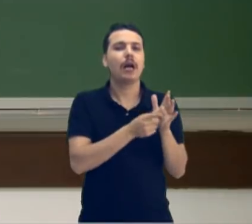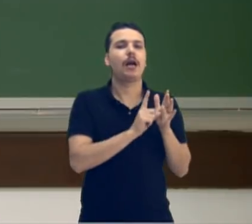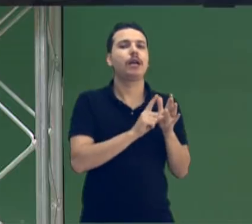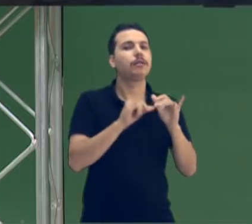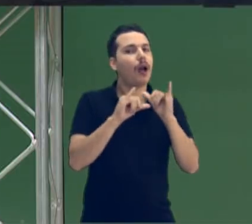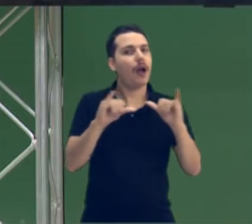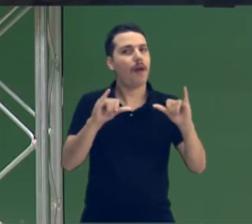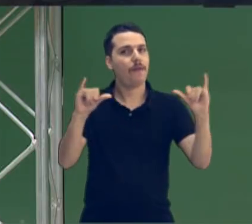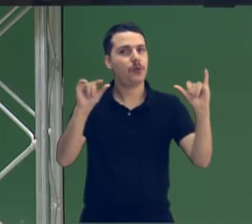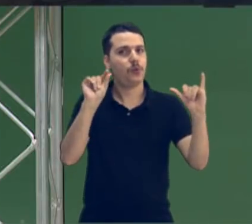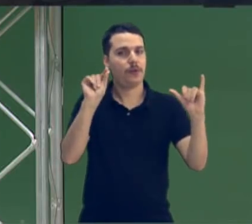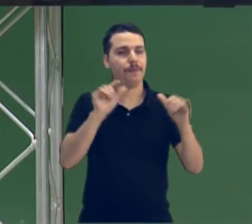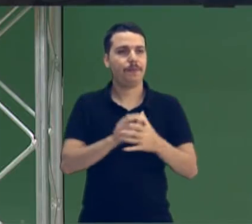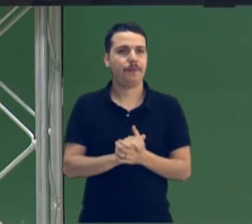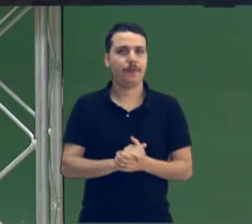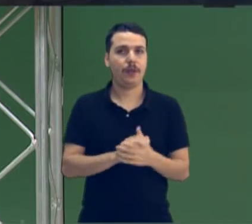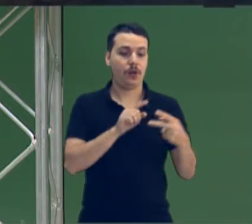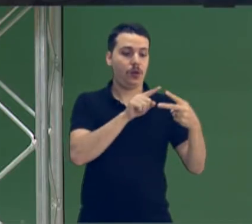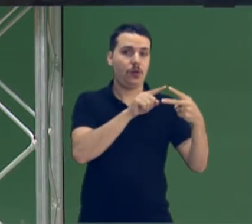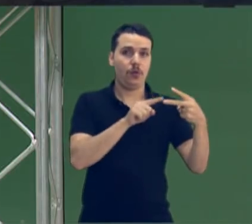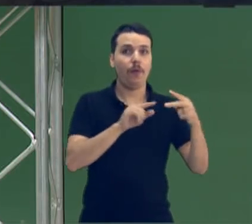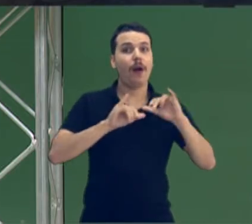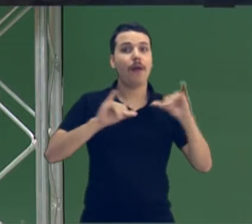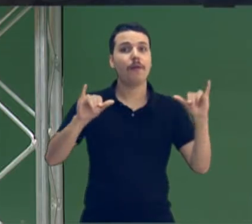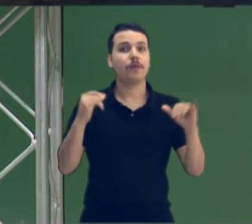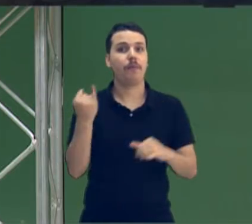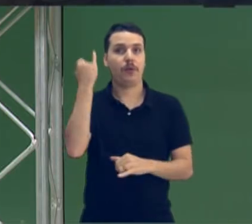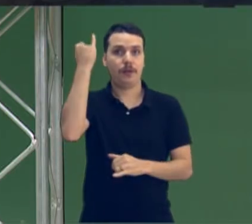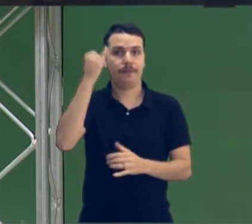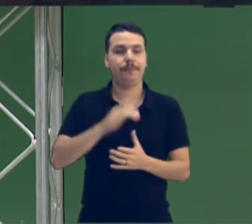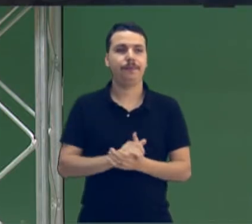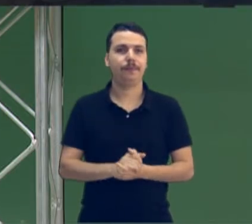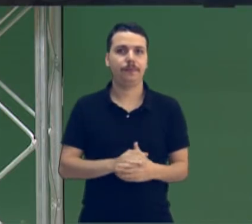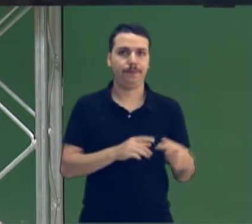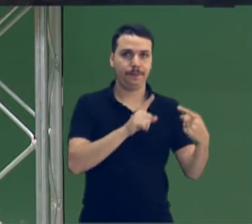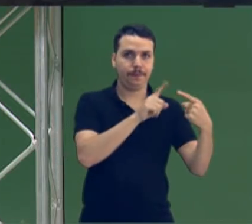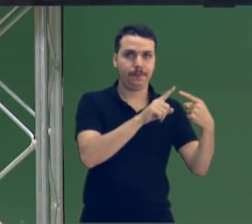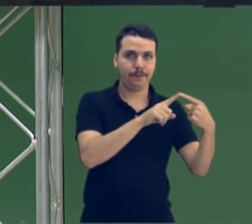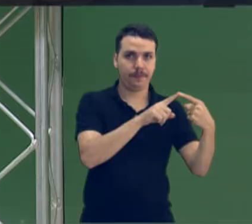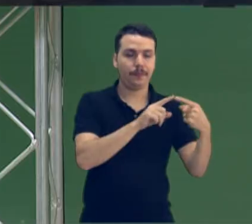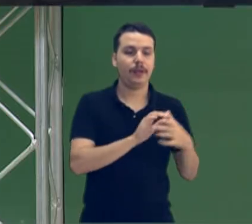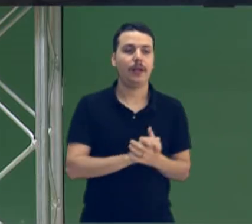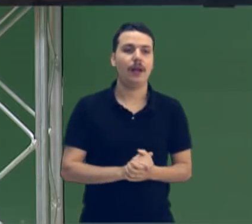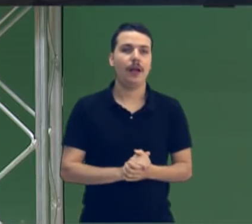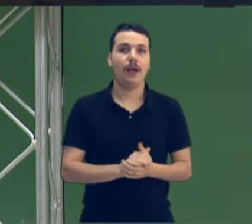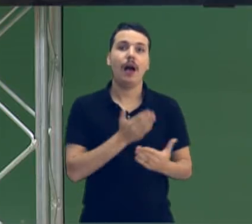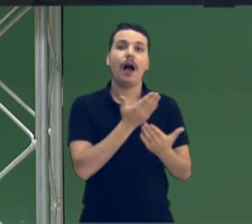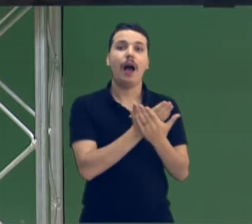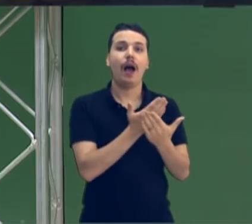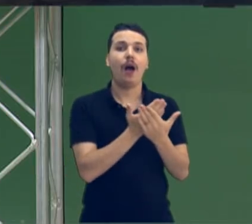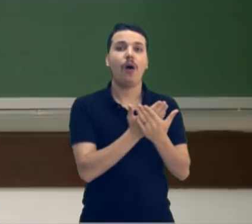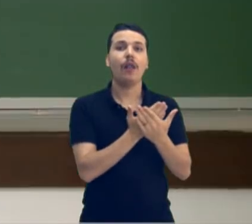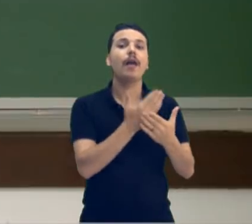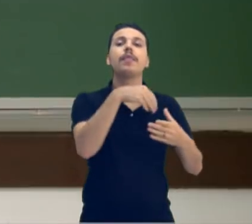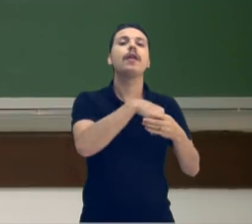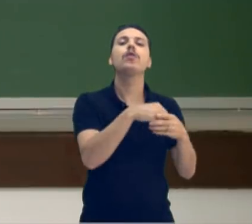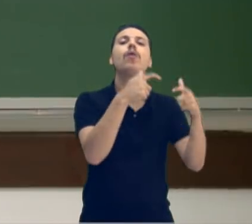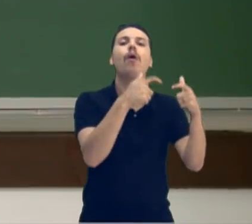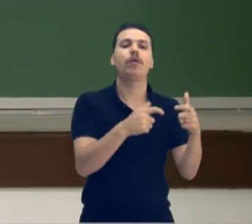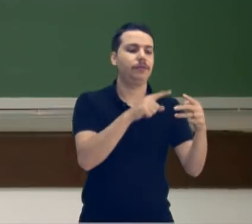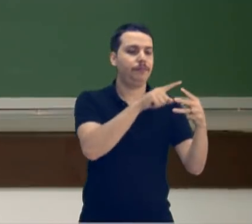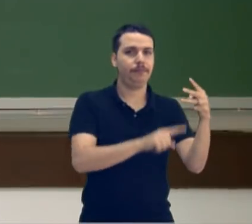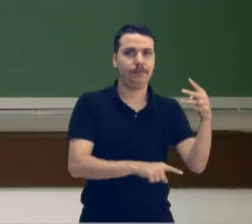recadinhos. Dois recados importantes. Essas aulas estão disponíveis em 3 canais. Quais são